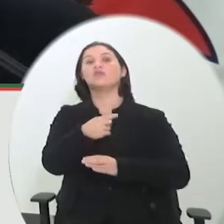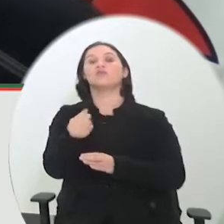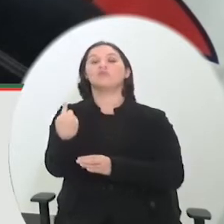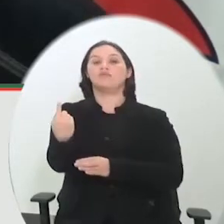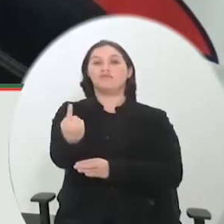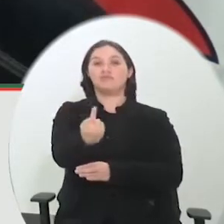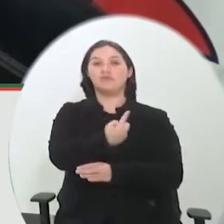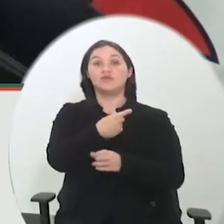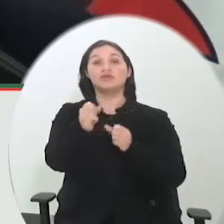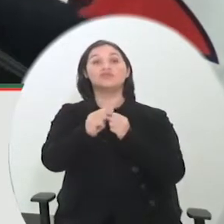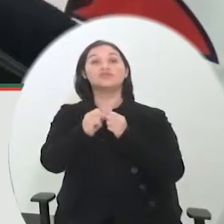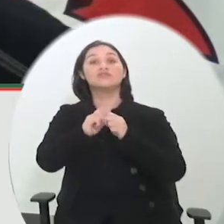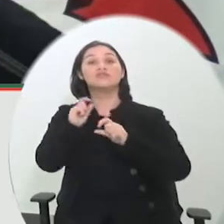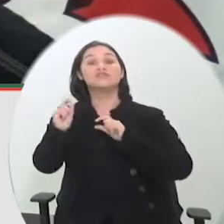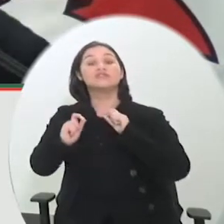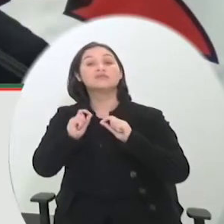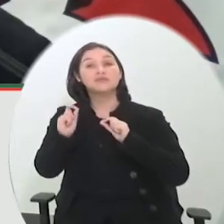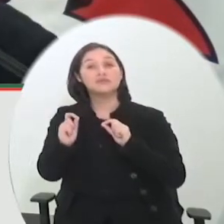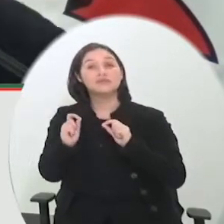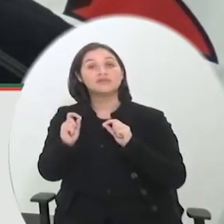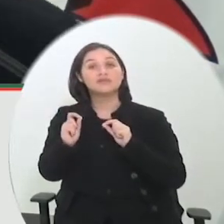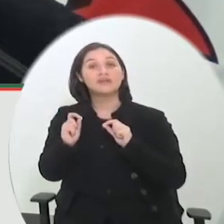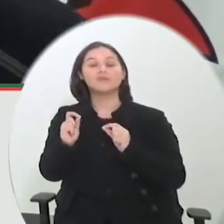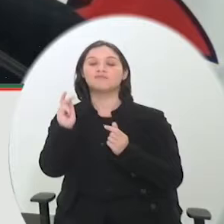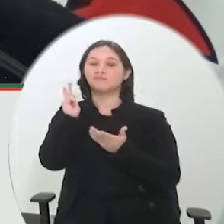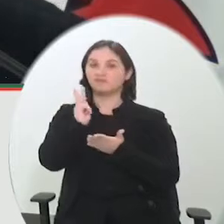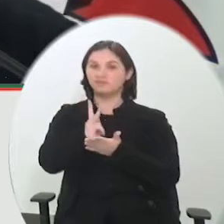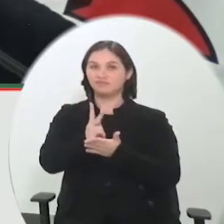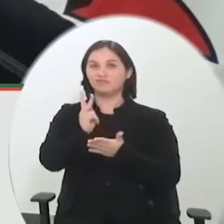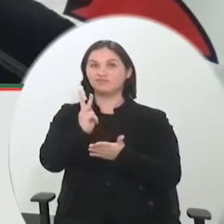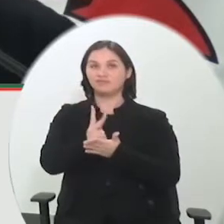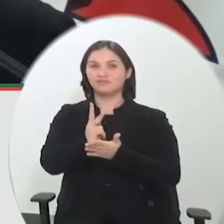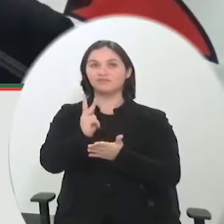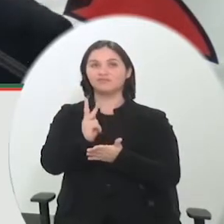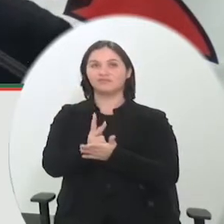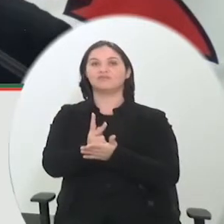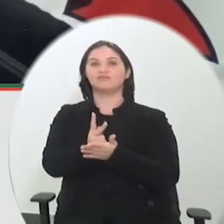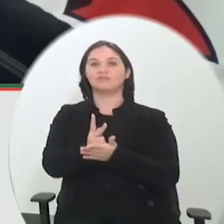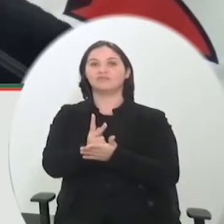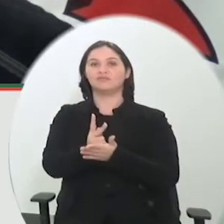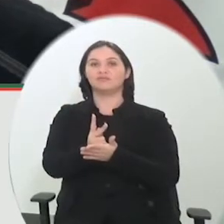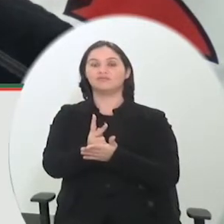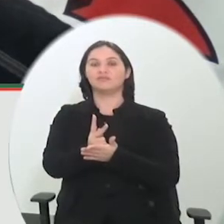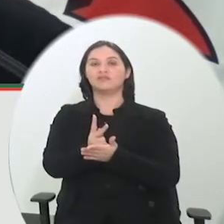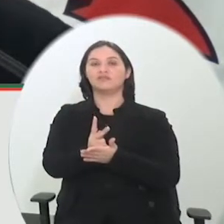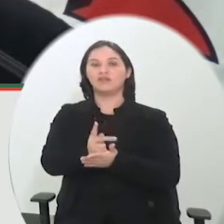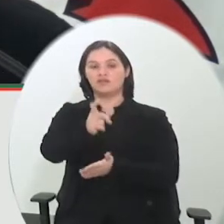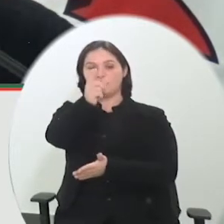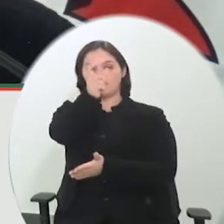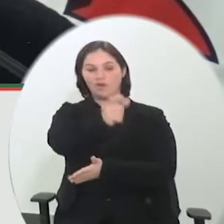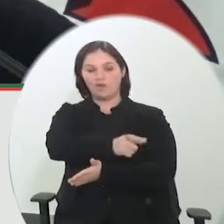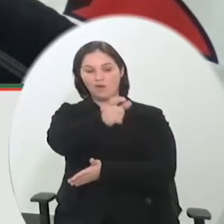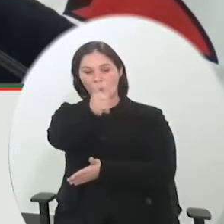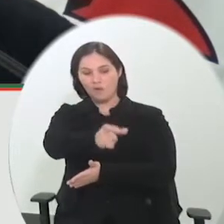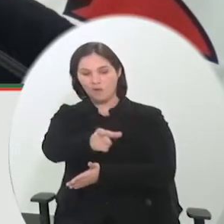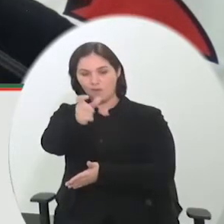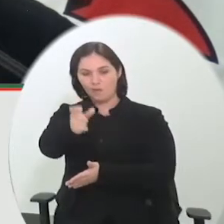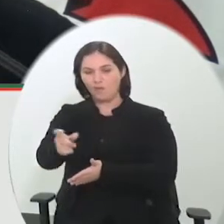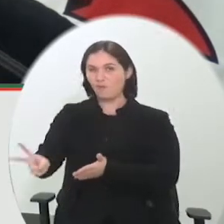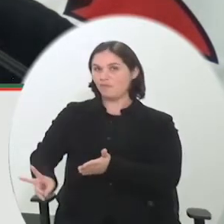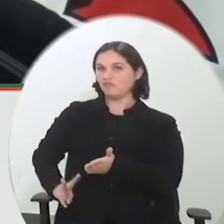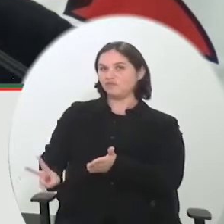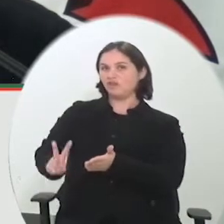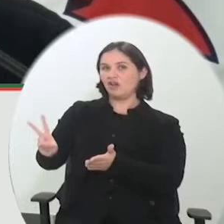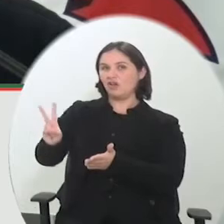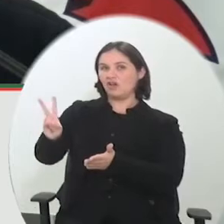obtivemos imensuráveis vitórias, graças à capacidade dos nossos valorosos homens e mulheres policiais,